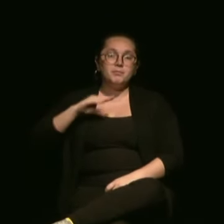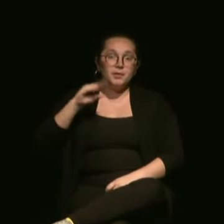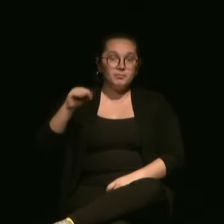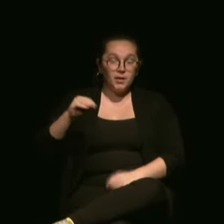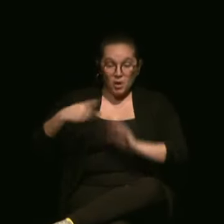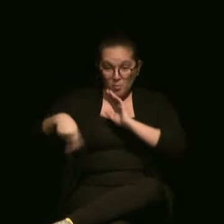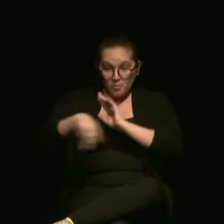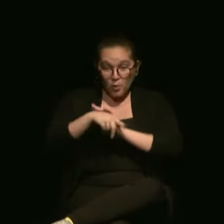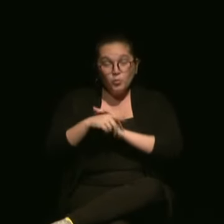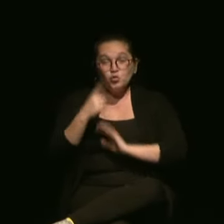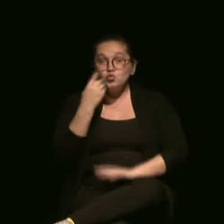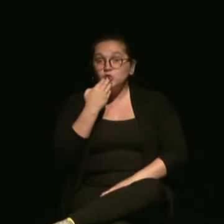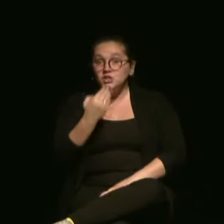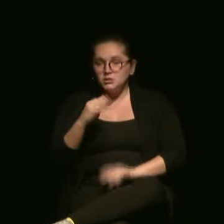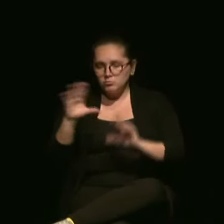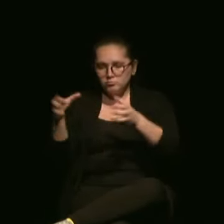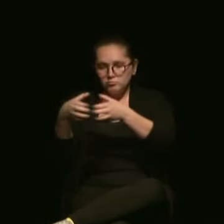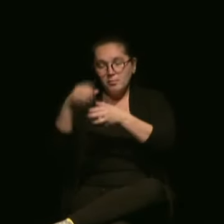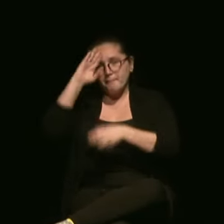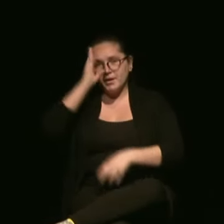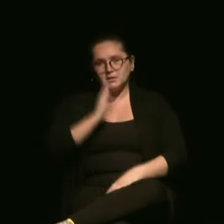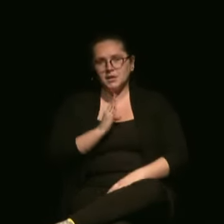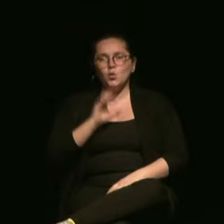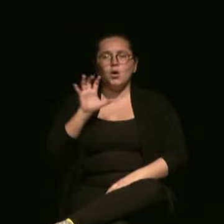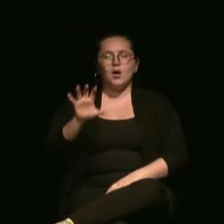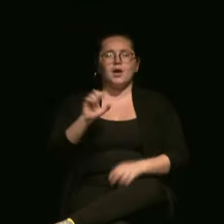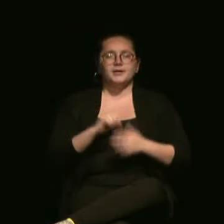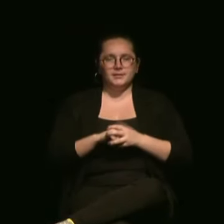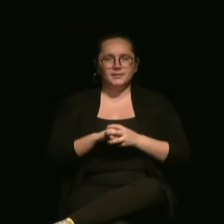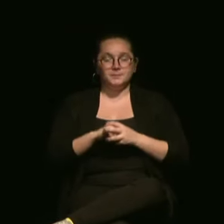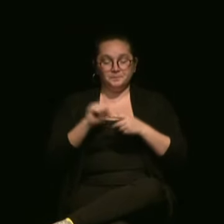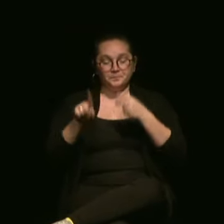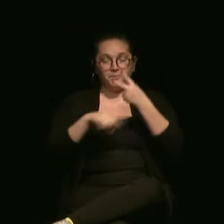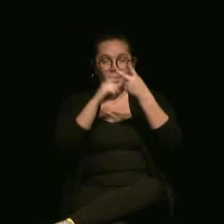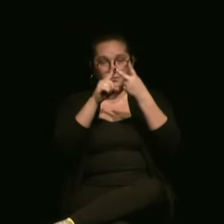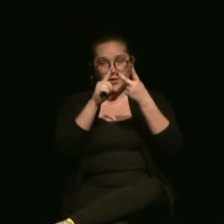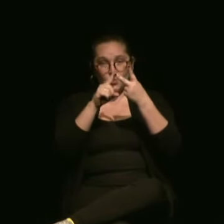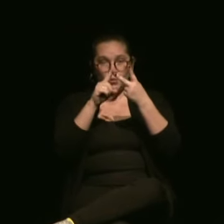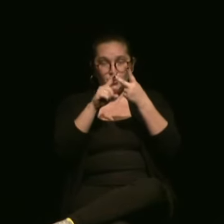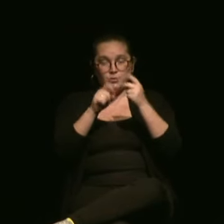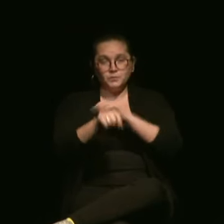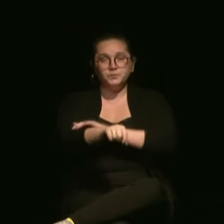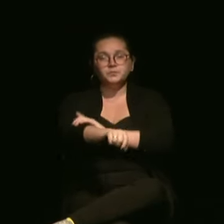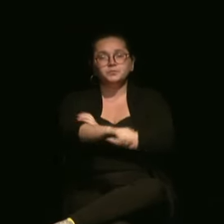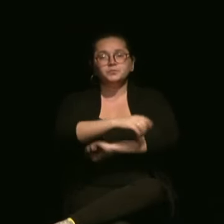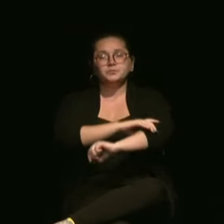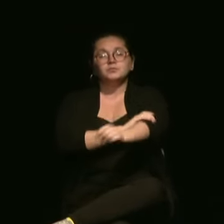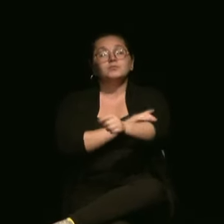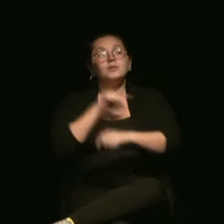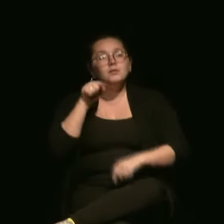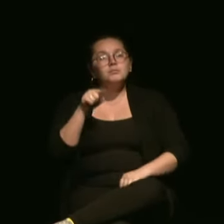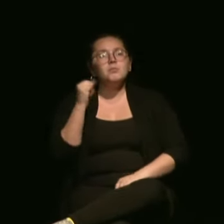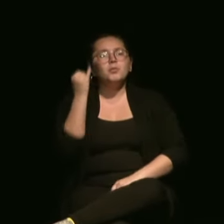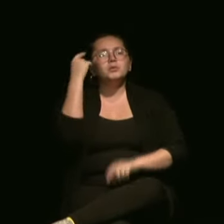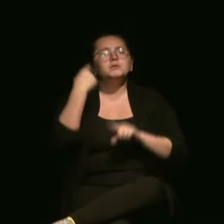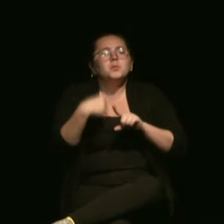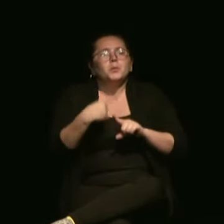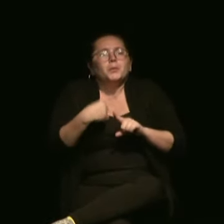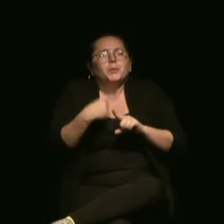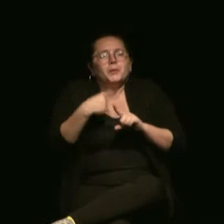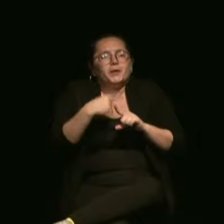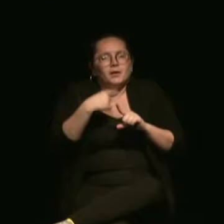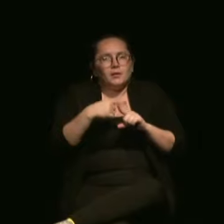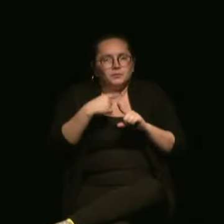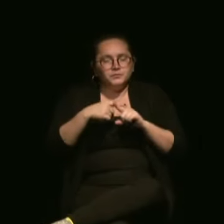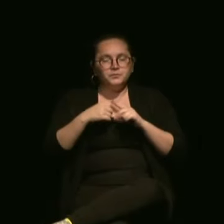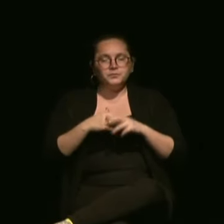tipo de brasileiro, está aqui. Em segundo lugar, e isso é muito importante, a ideia